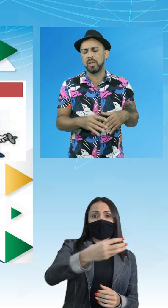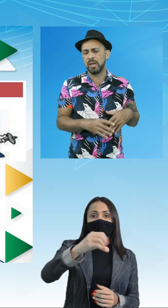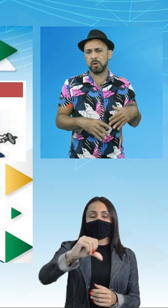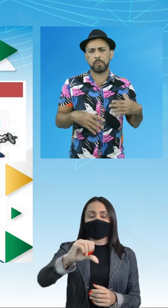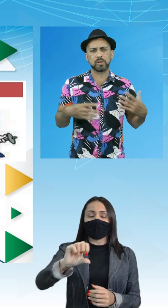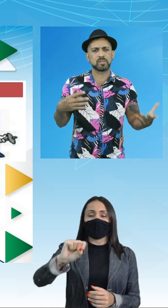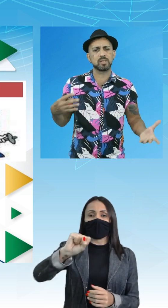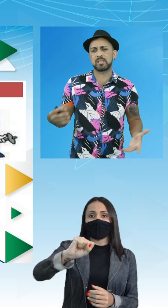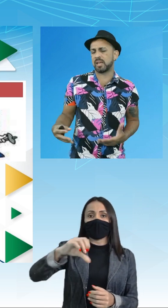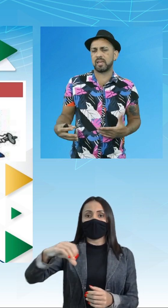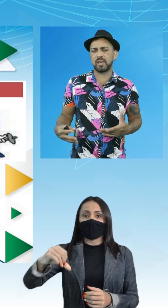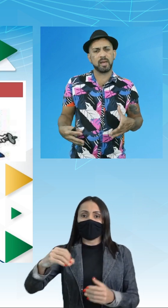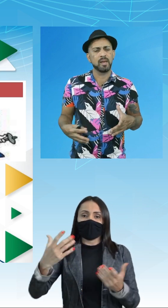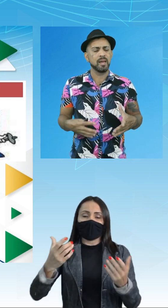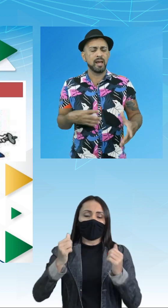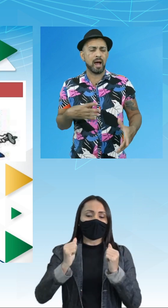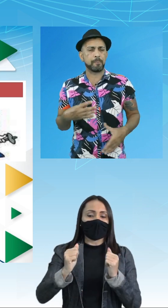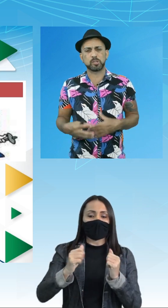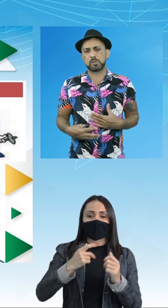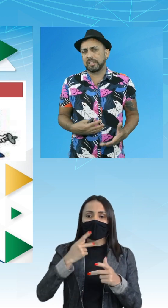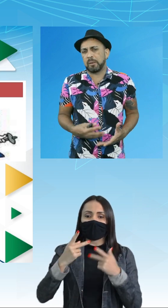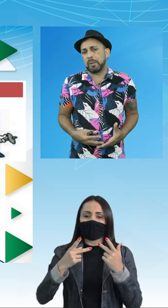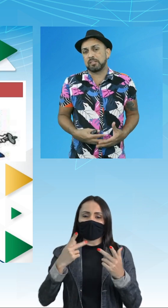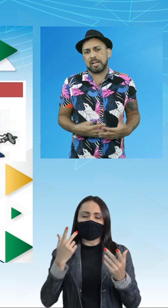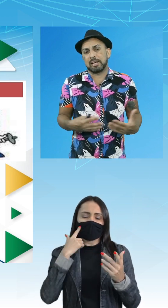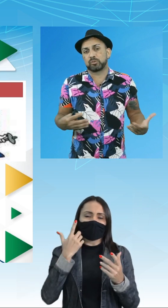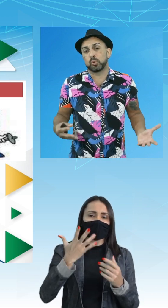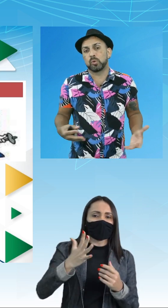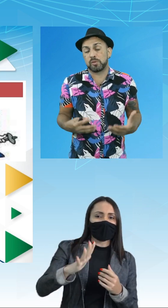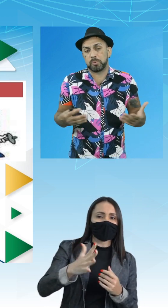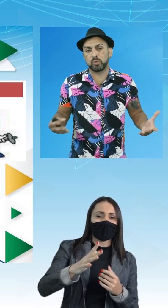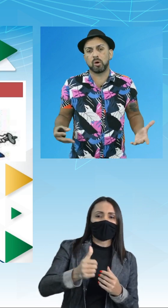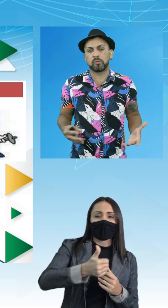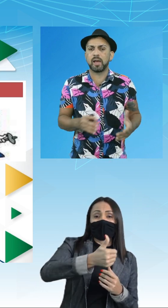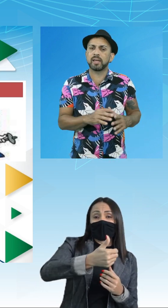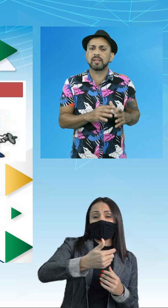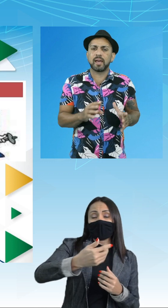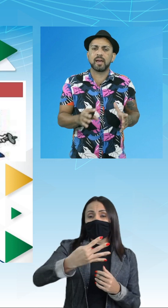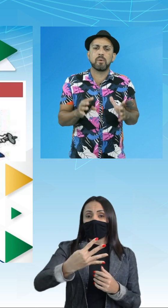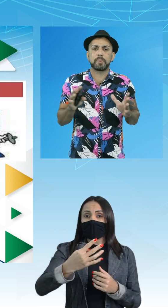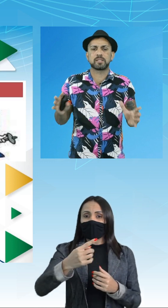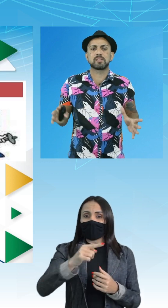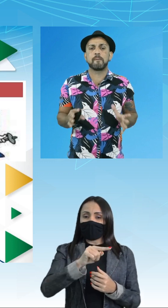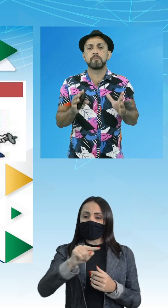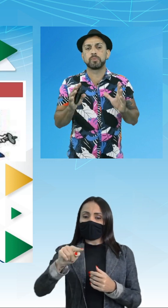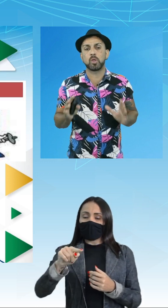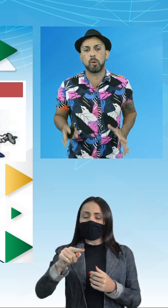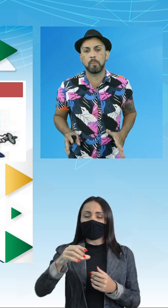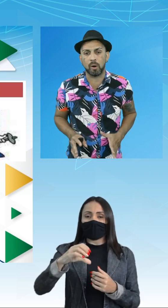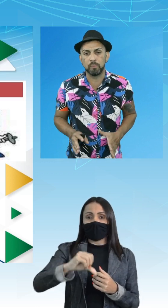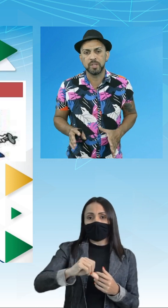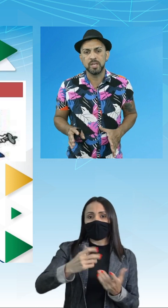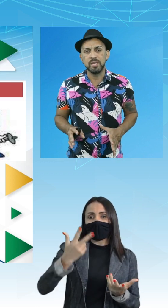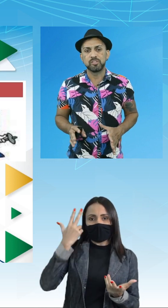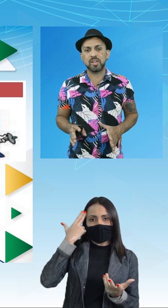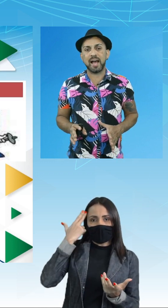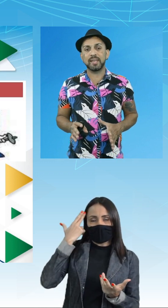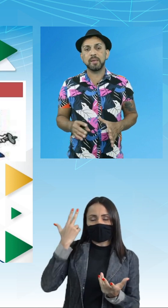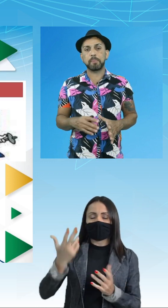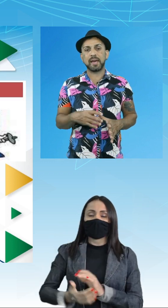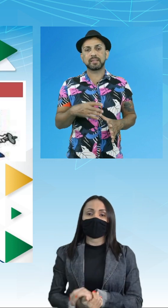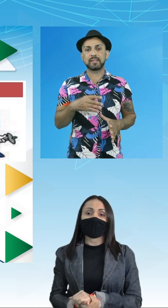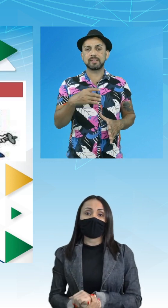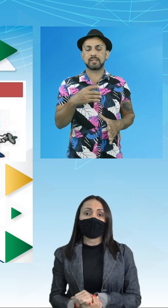139/89, eu posso dizer que é aproximadamente a 14 por 9 e ainda é uma pressão normal.